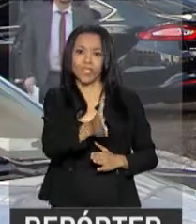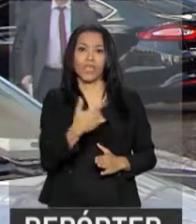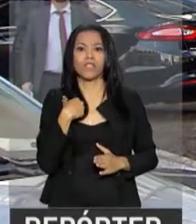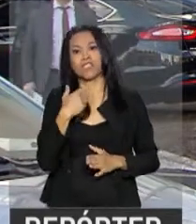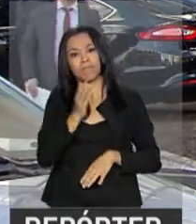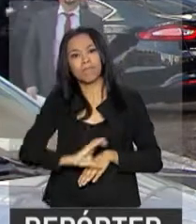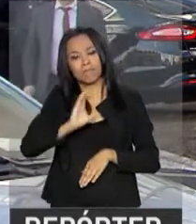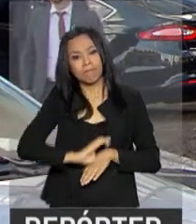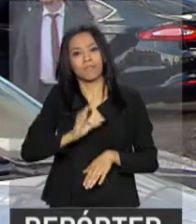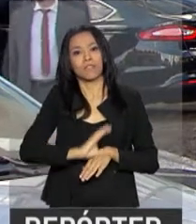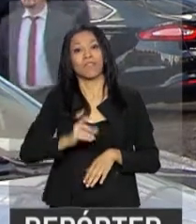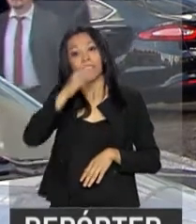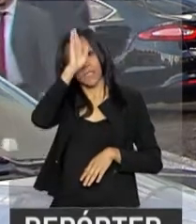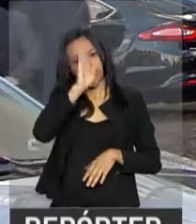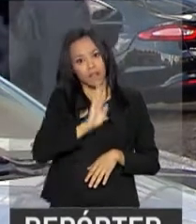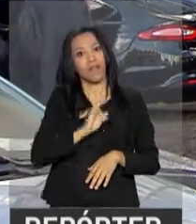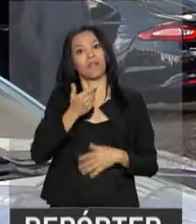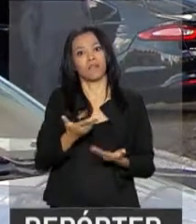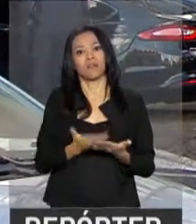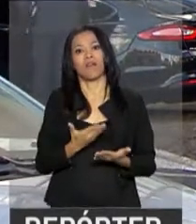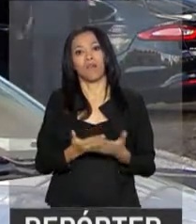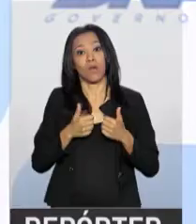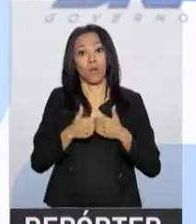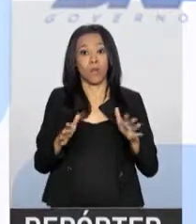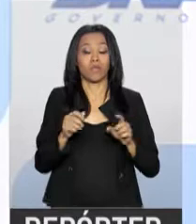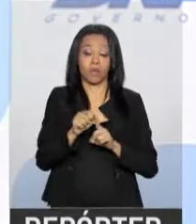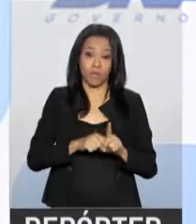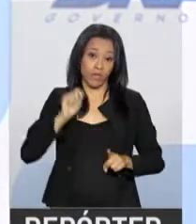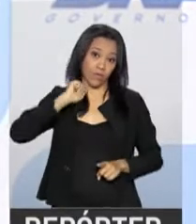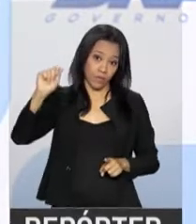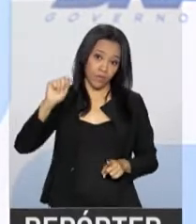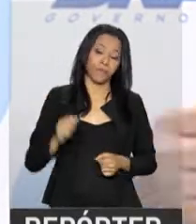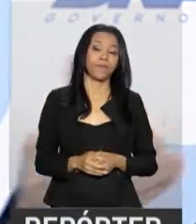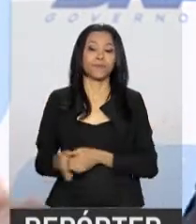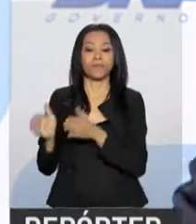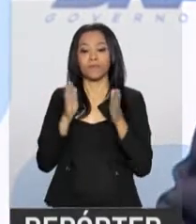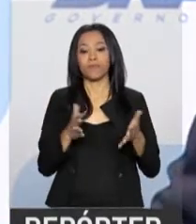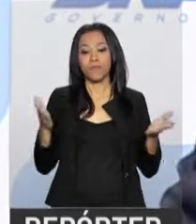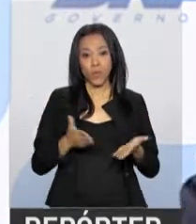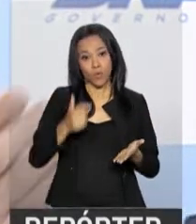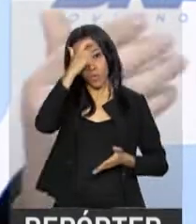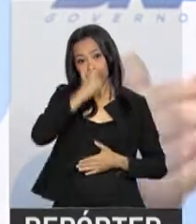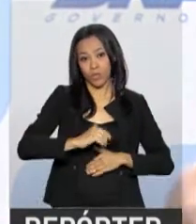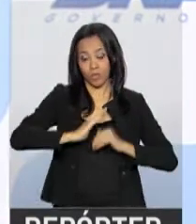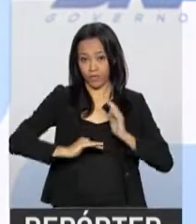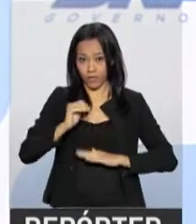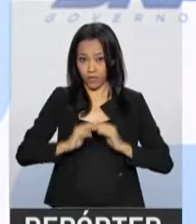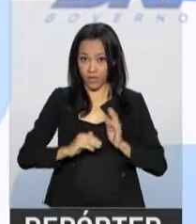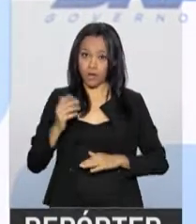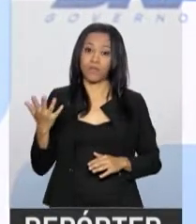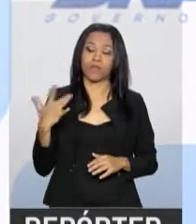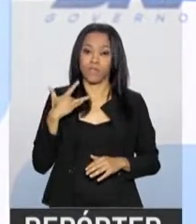as aulas que vão ser gratuitas devem começar em abril hoje o agente comunitário ver o problema e reporta para